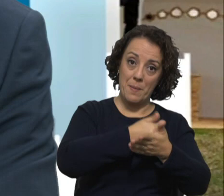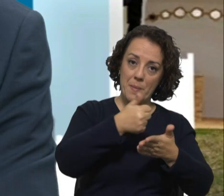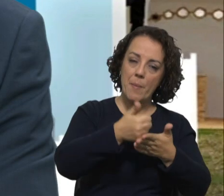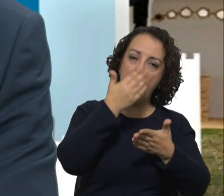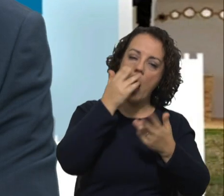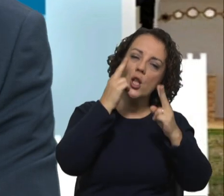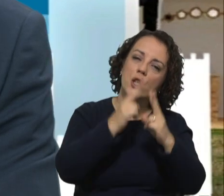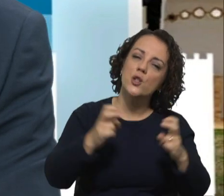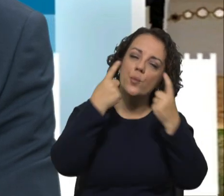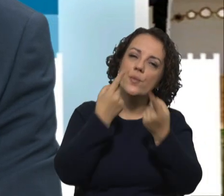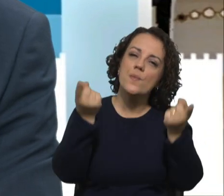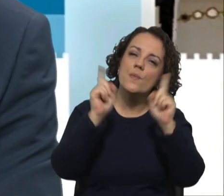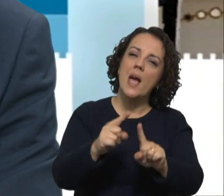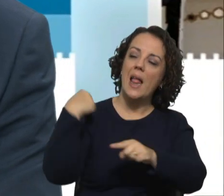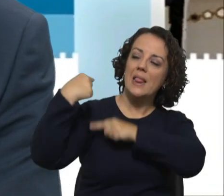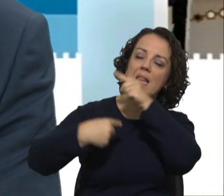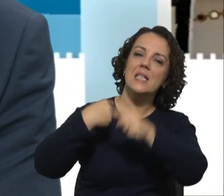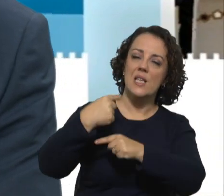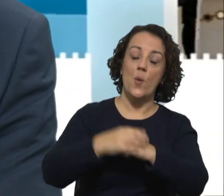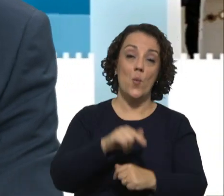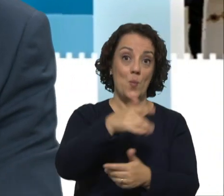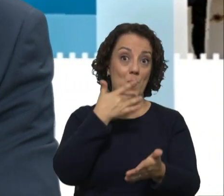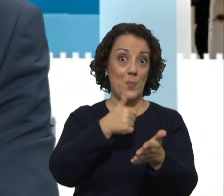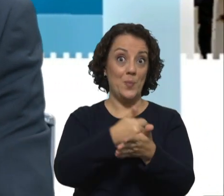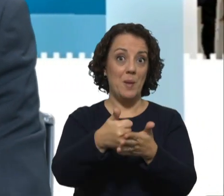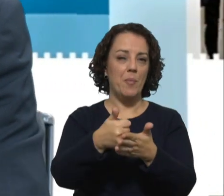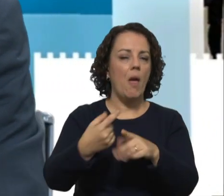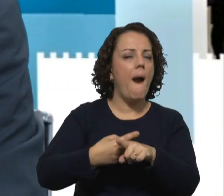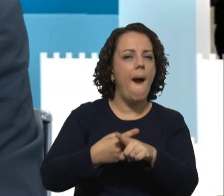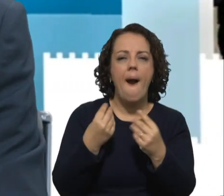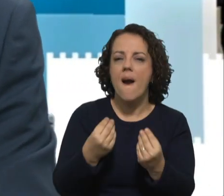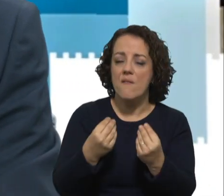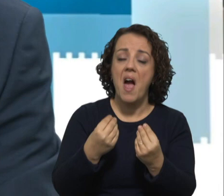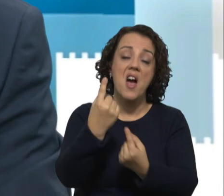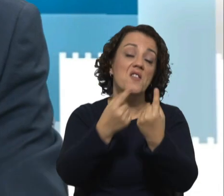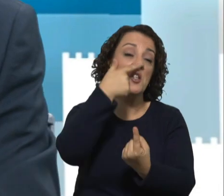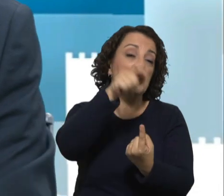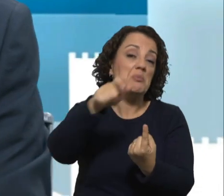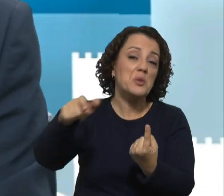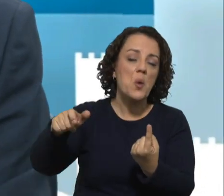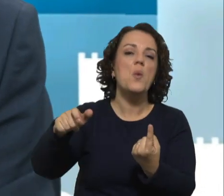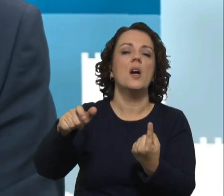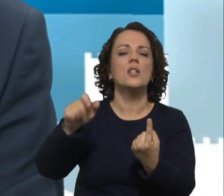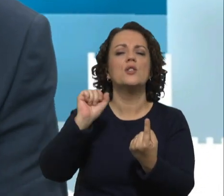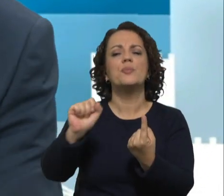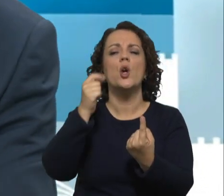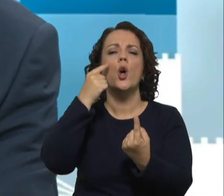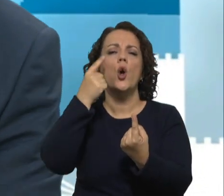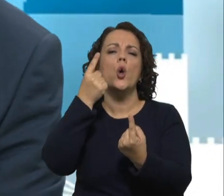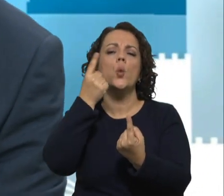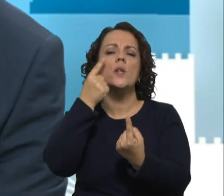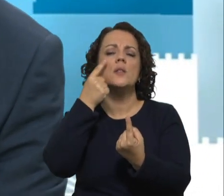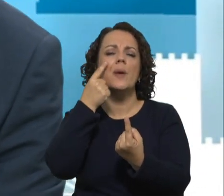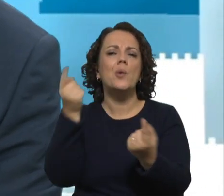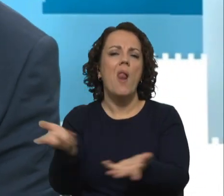tradição ocidental. Eu creio que uma coisa fascinante na Bíblia, que às vezes as pessoas não... Pelo menos as pessoas têm um conhecimento muito superficial do